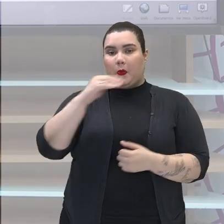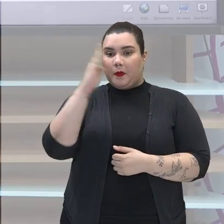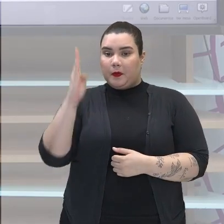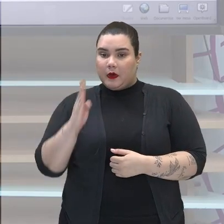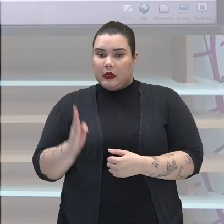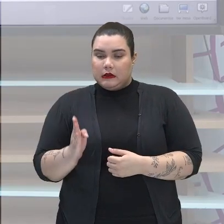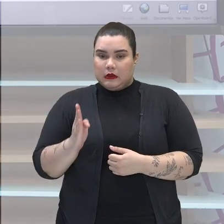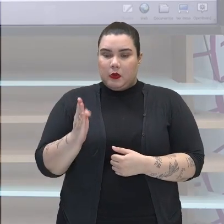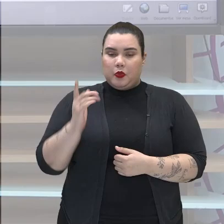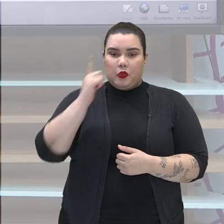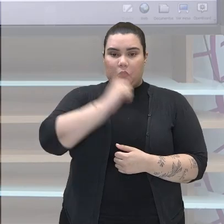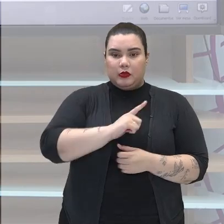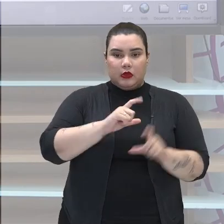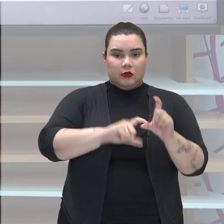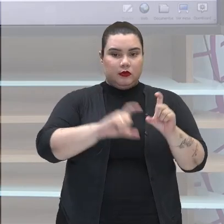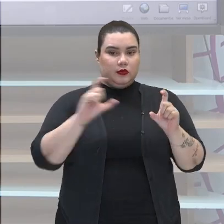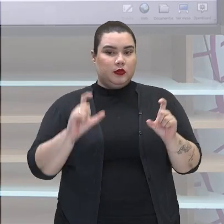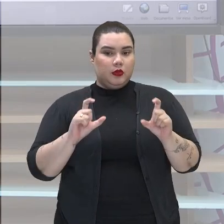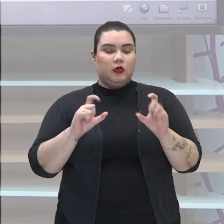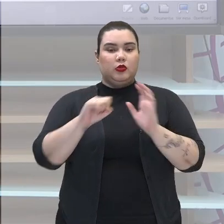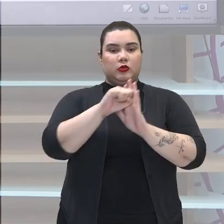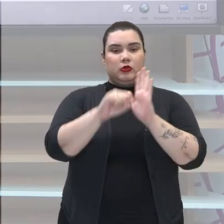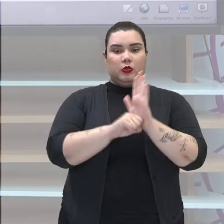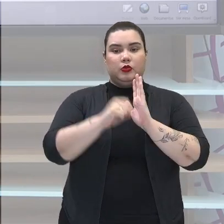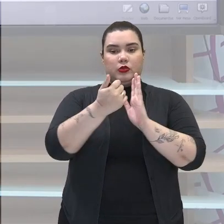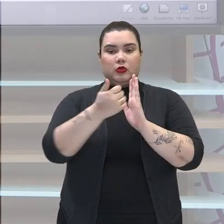torna independente no século XIX.